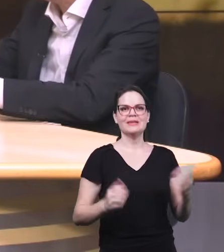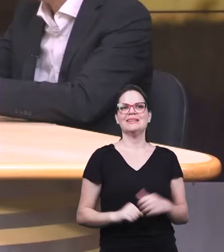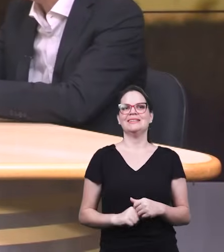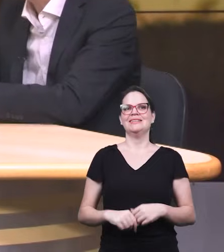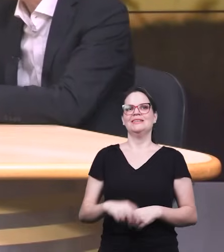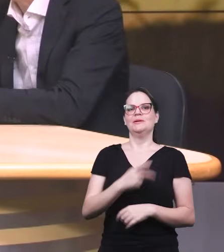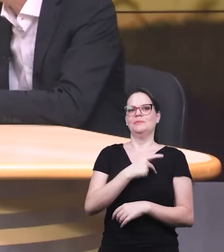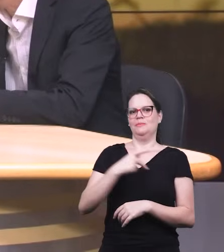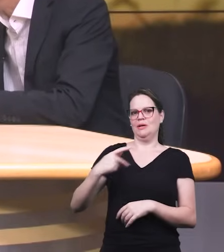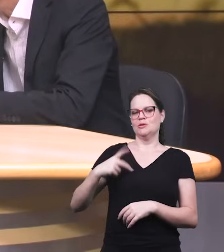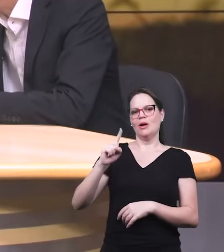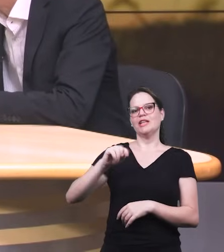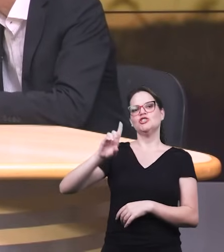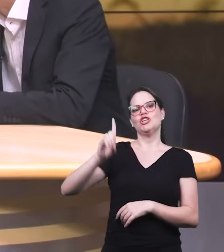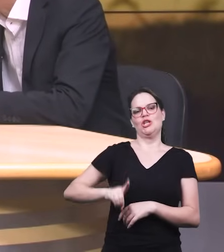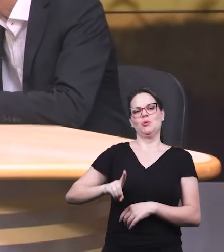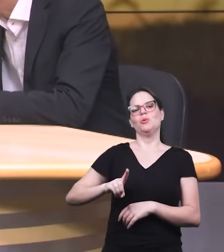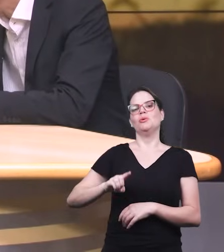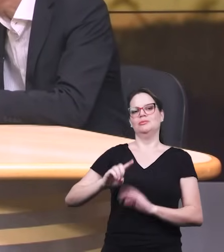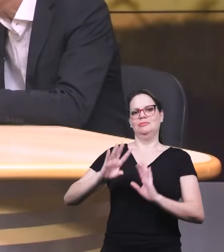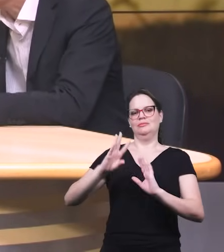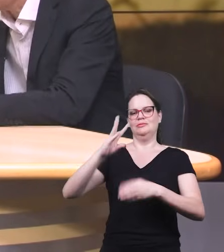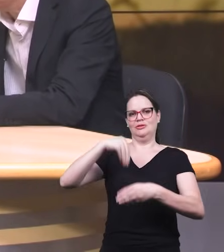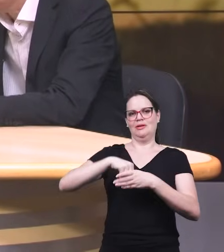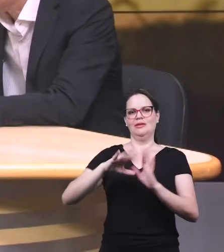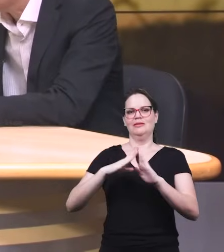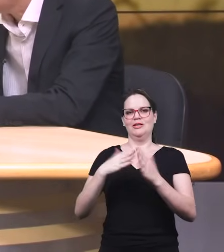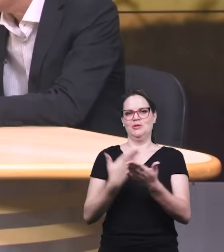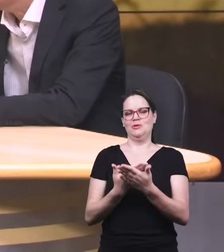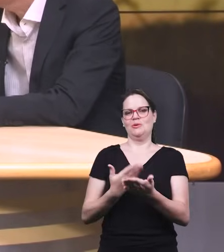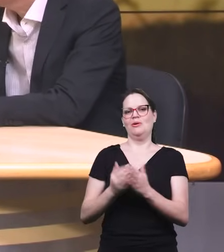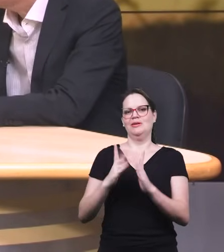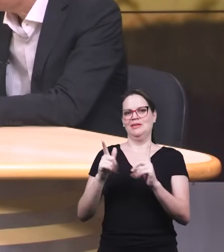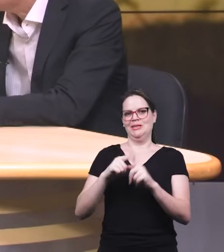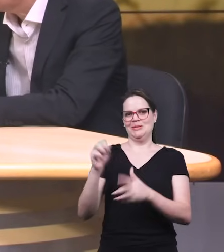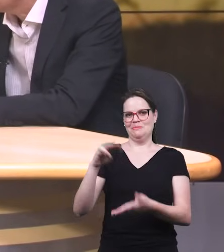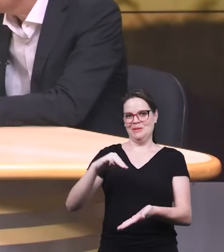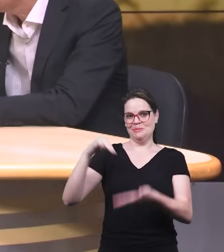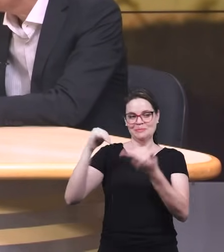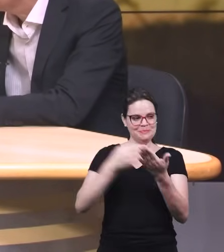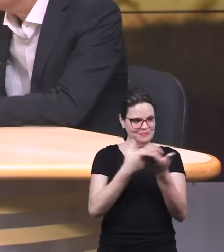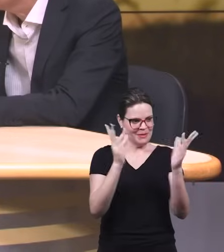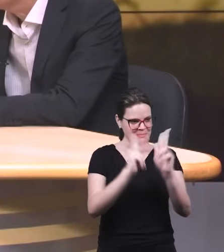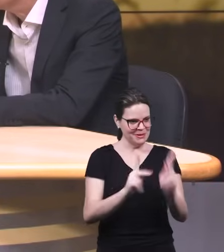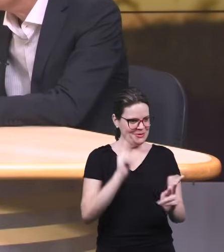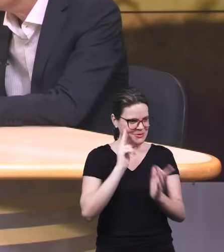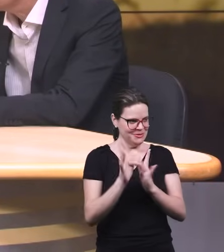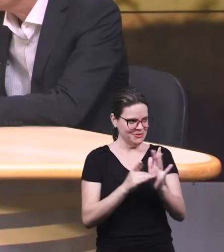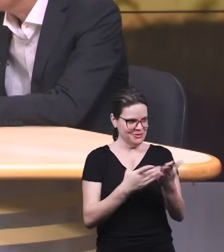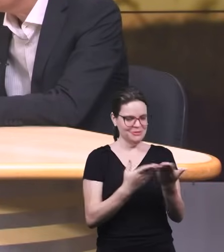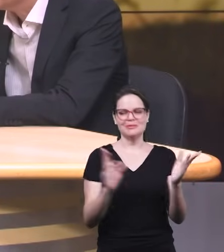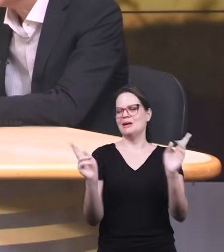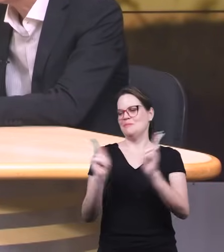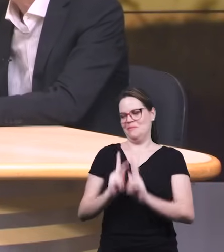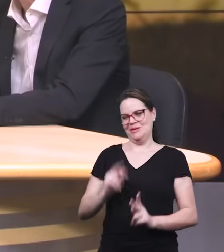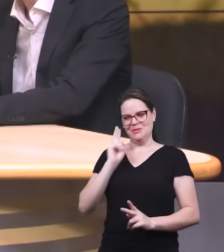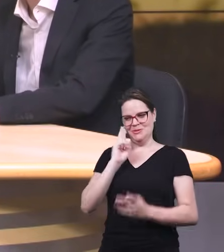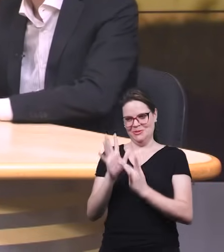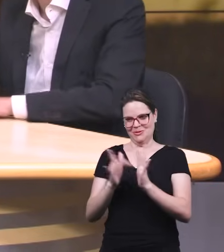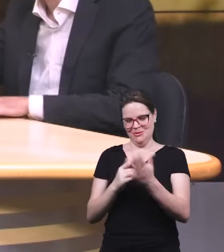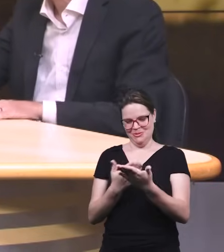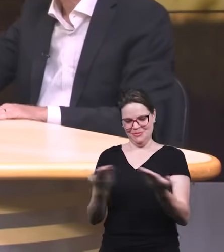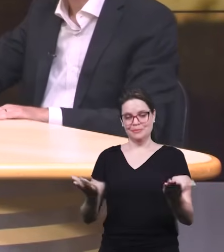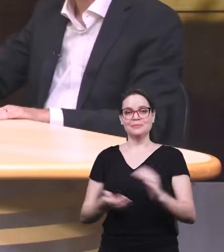Herbert, que é o diretor do Instituto da Escola Eduardo Dodge. Paz do Senhor. Paz do Senhor, pastor Marcelo. Nós vamos então